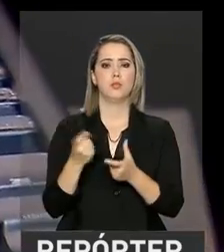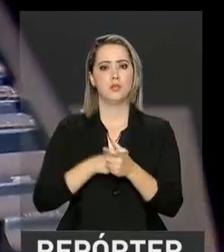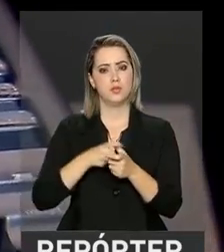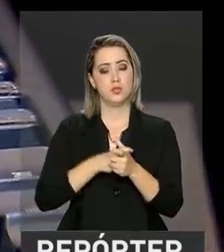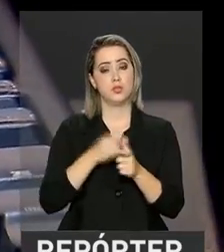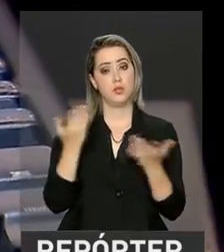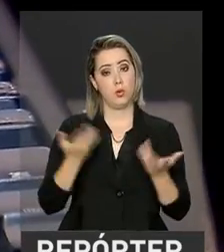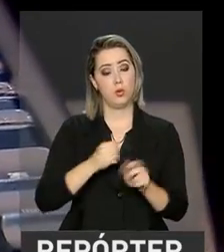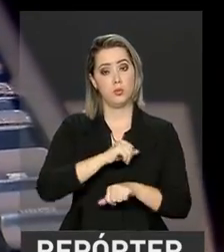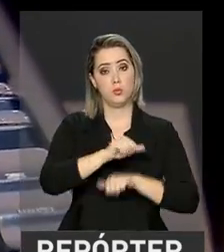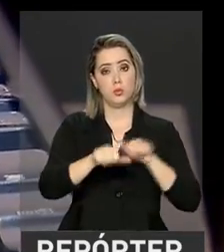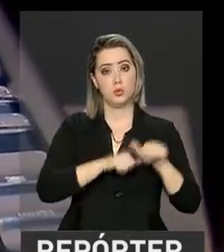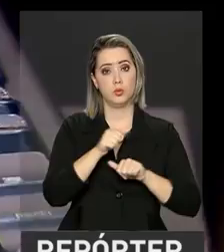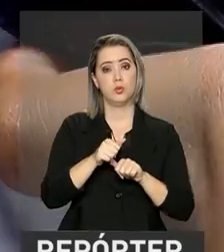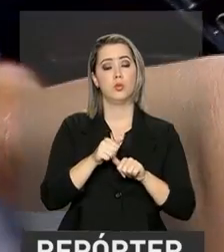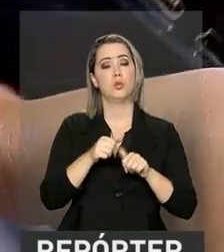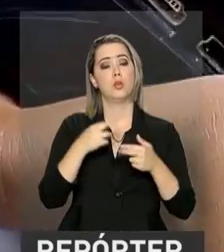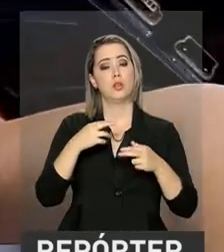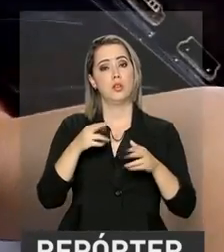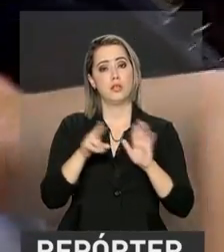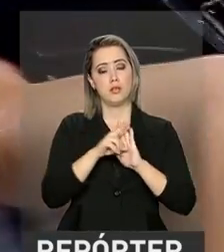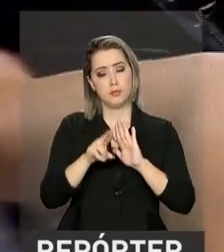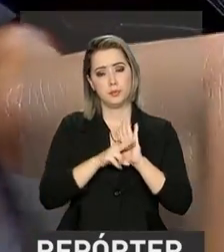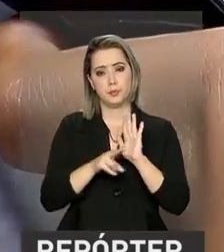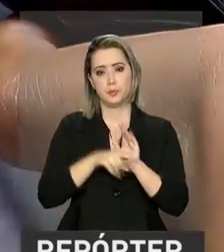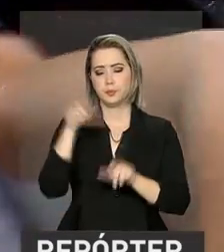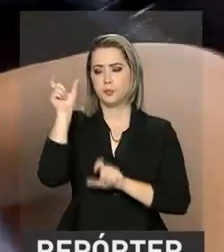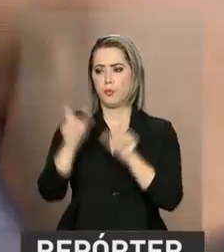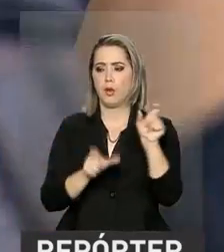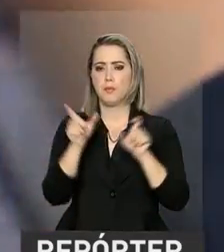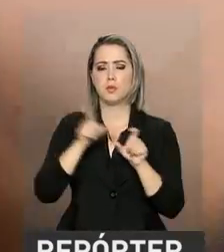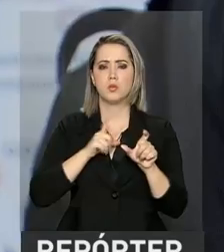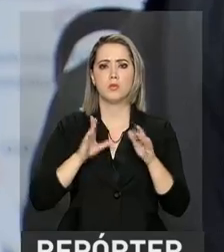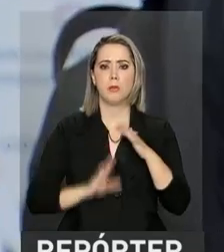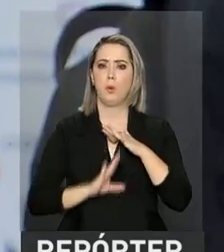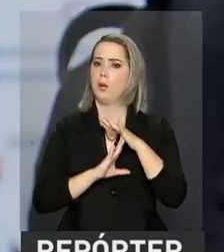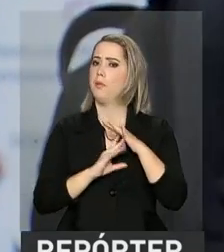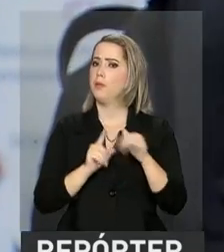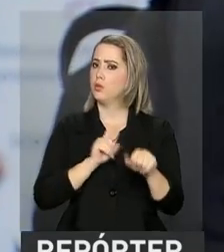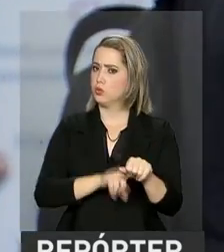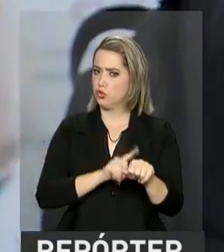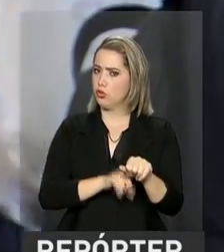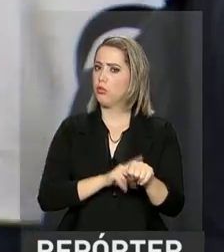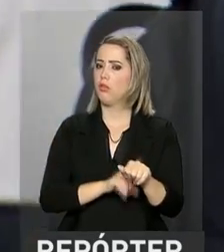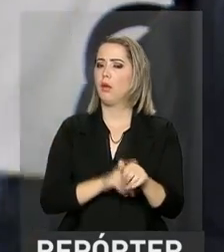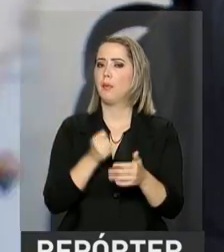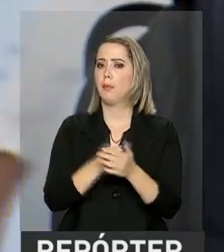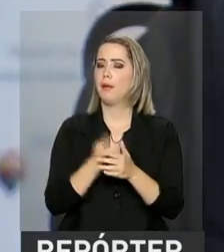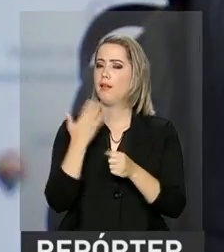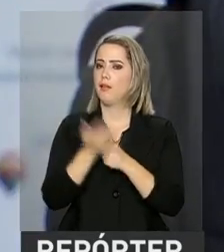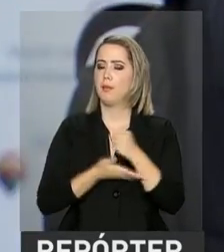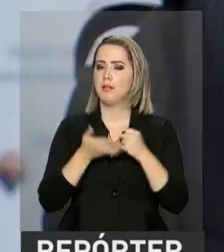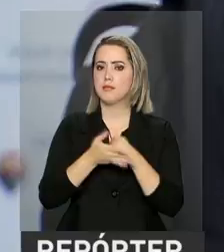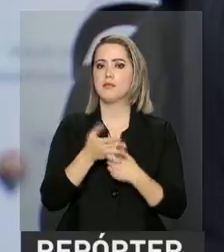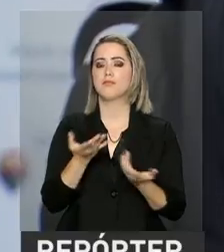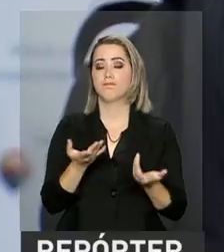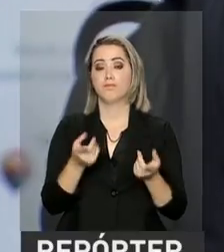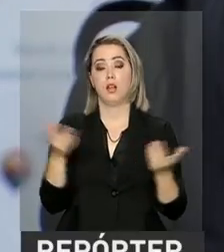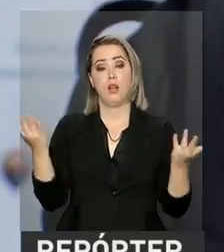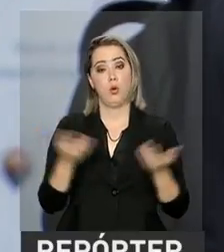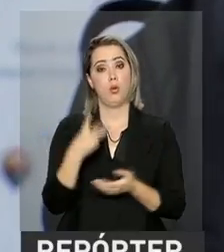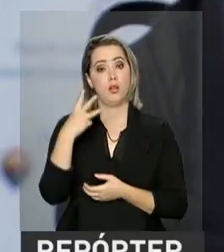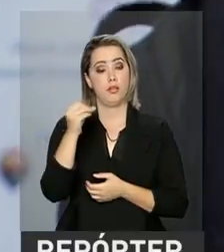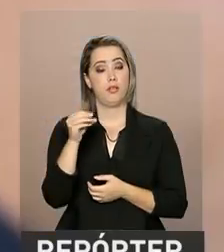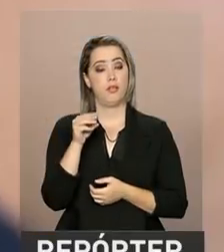com a alteração das regras em março o consumidor passou a ter um limite para ficar no rotativo do cartão que agora é de